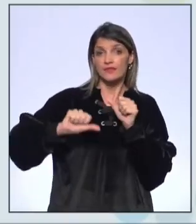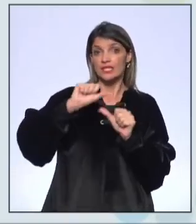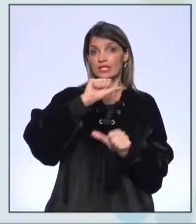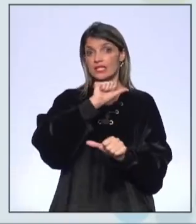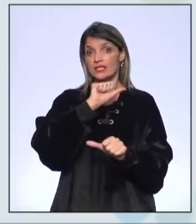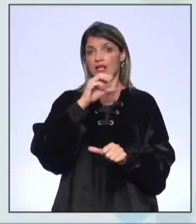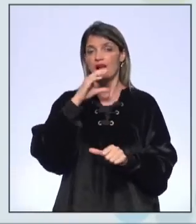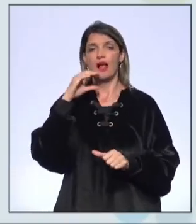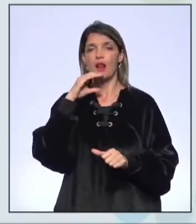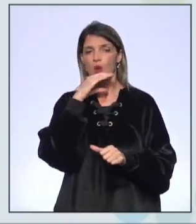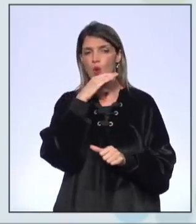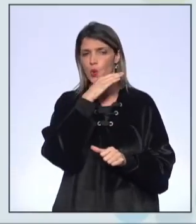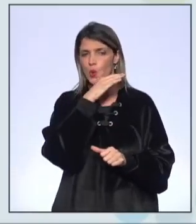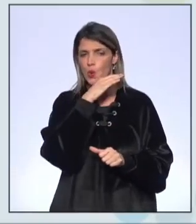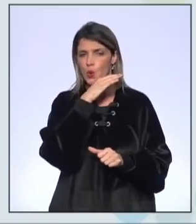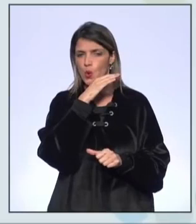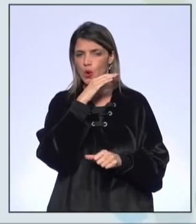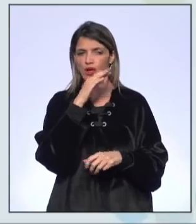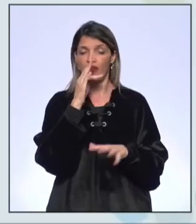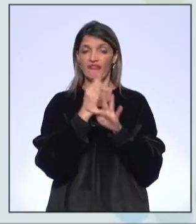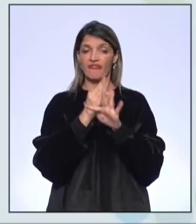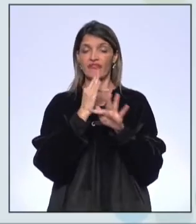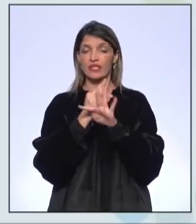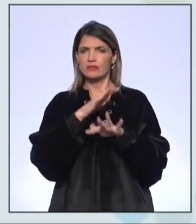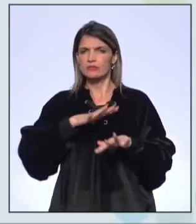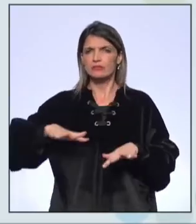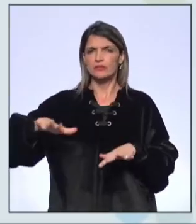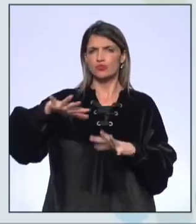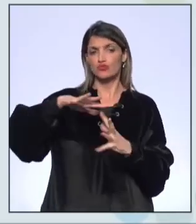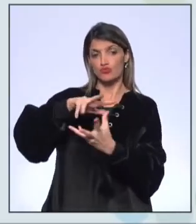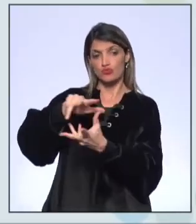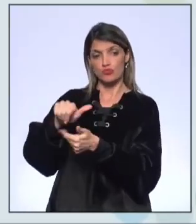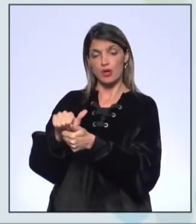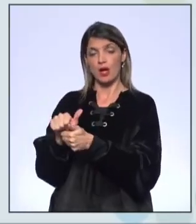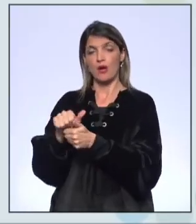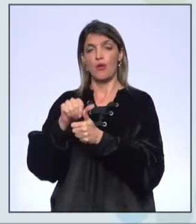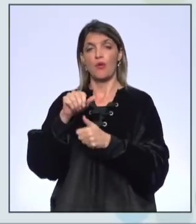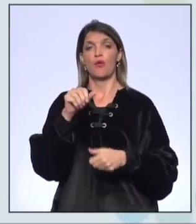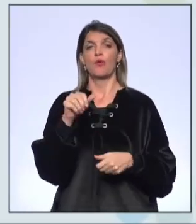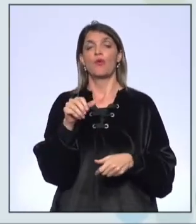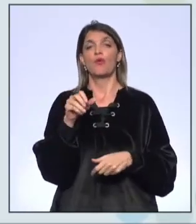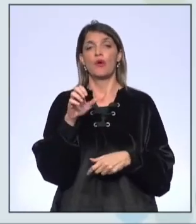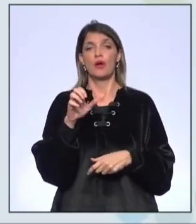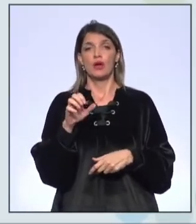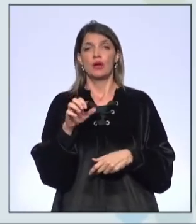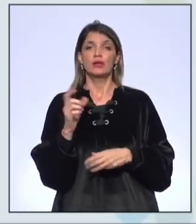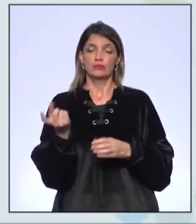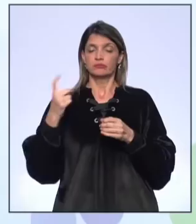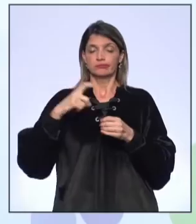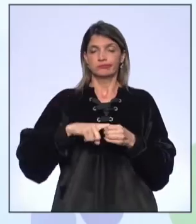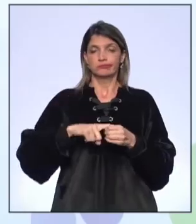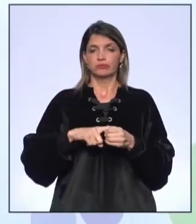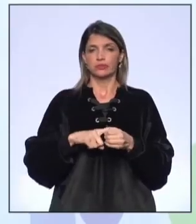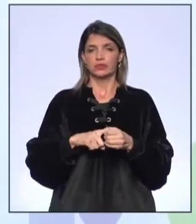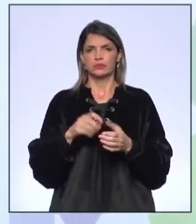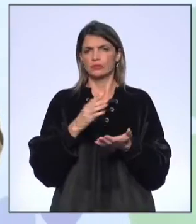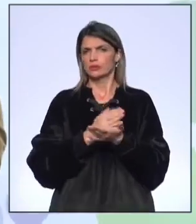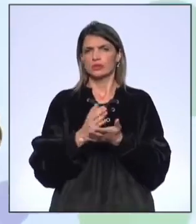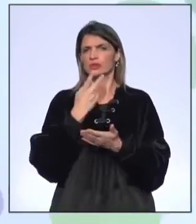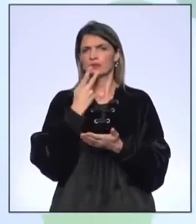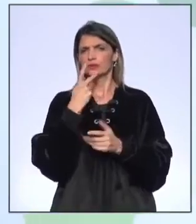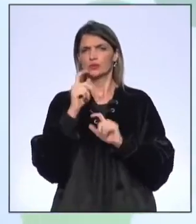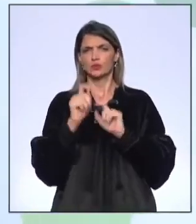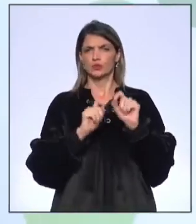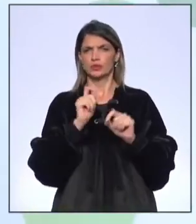meio ambiente, que é um pouquinho sobre aquecimento global, e o efeito estufa e a retomada, tá? Então, vamos começar a falar um pouquinho